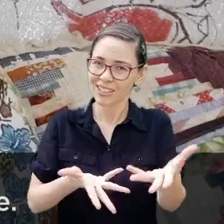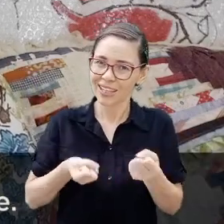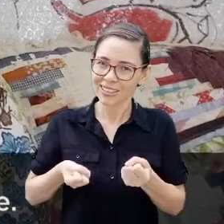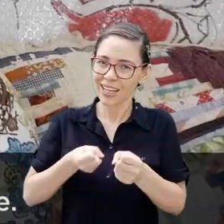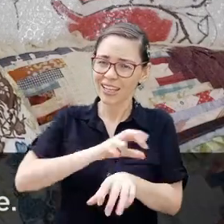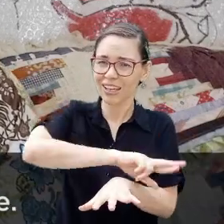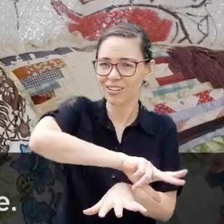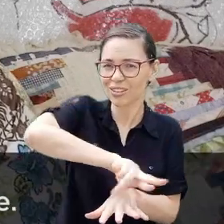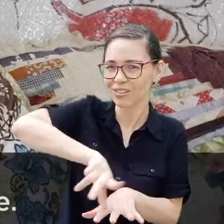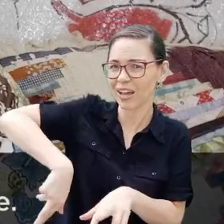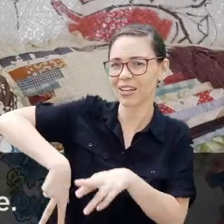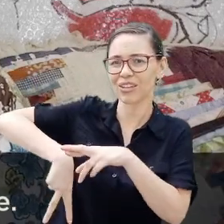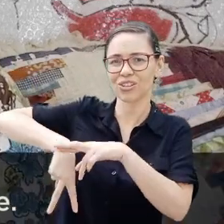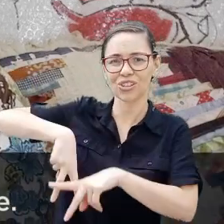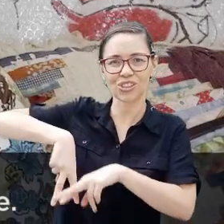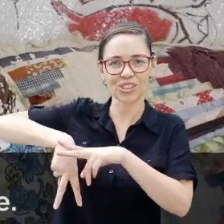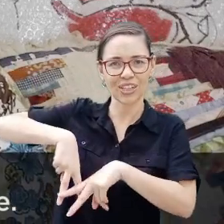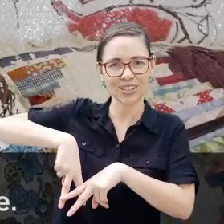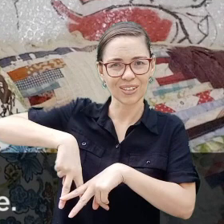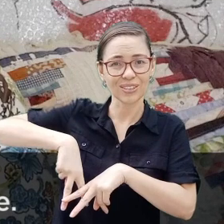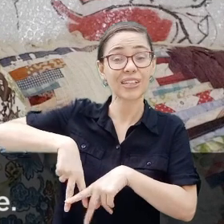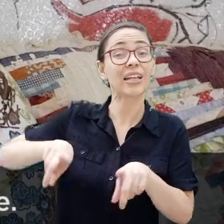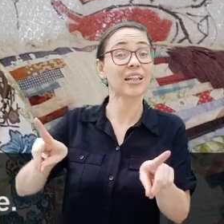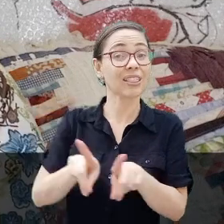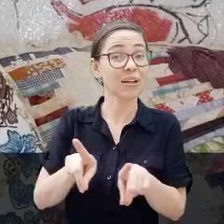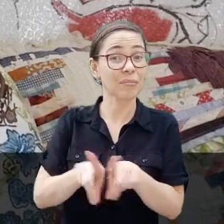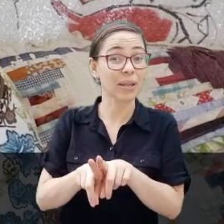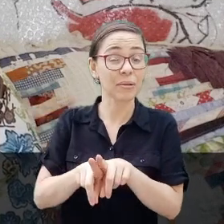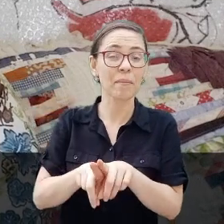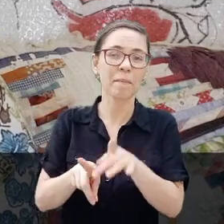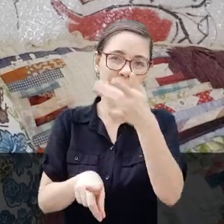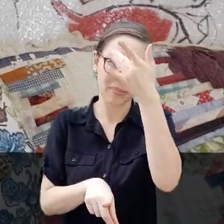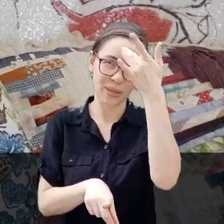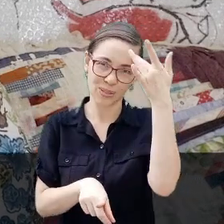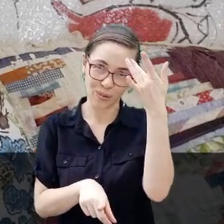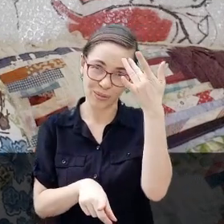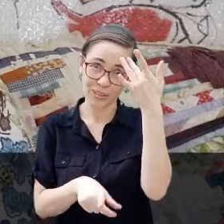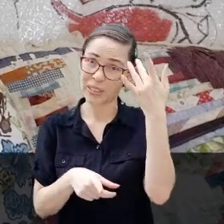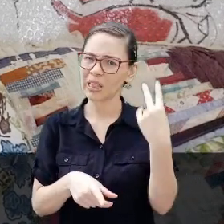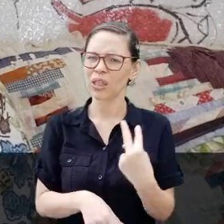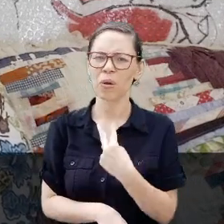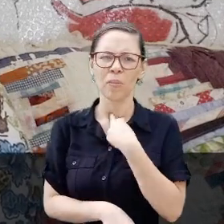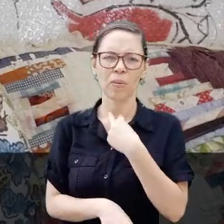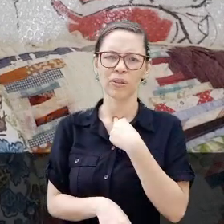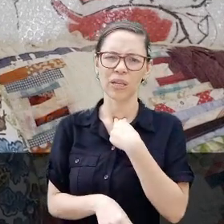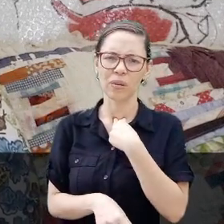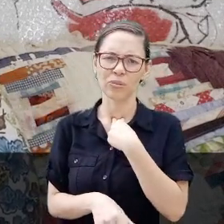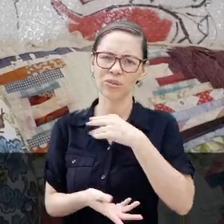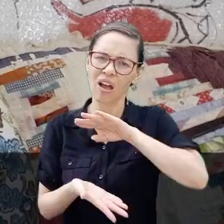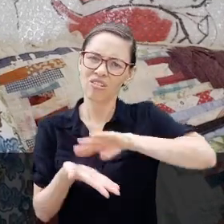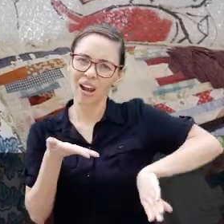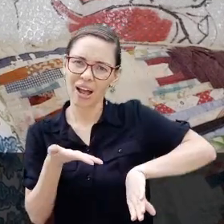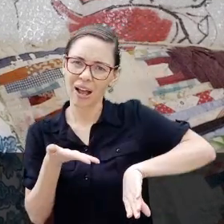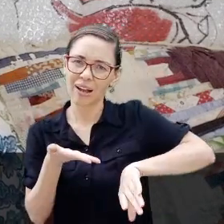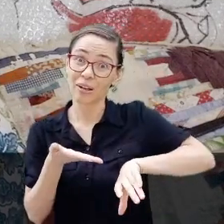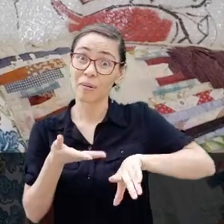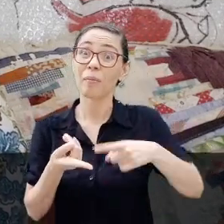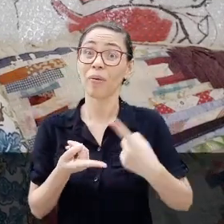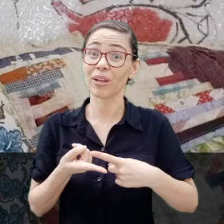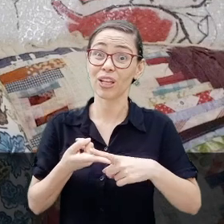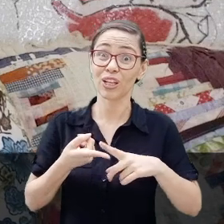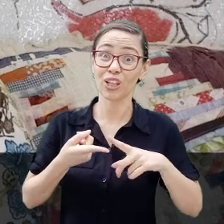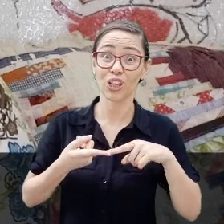Realidade, considerando a diversidade que nos compõe. Não podemos nos restringir a uma dimensão